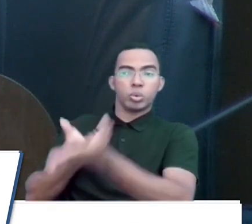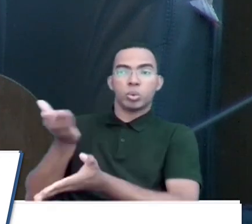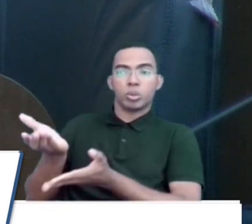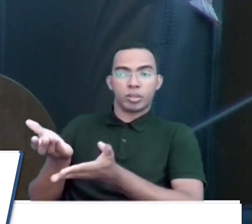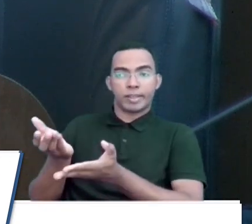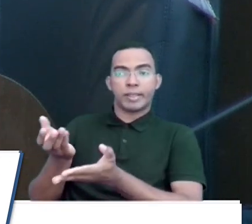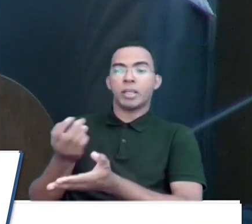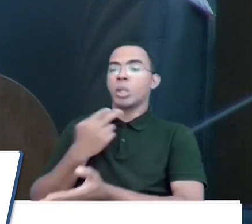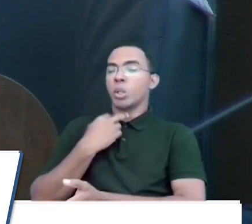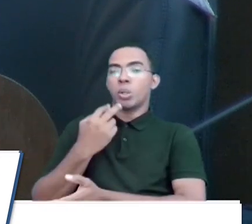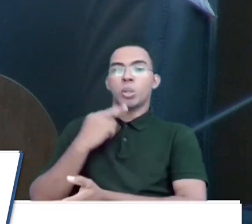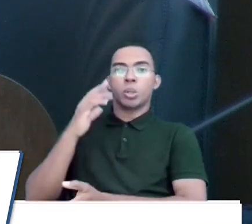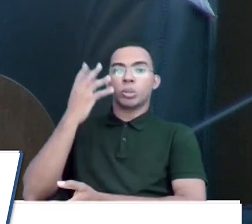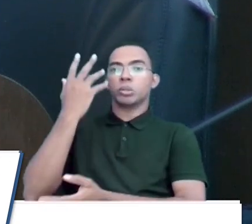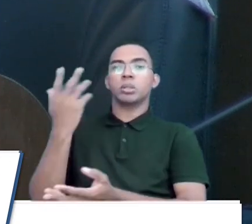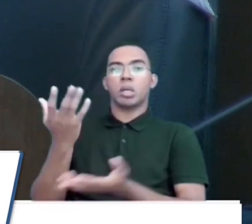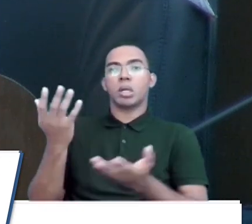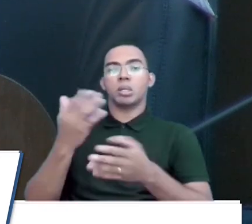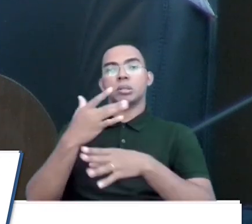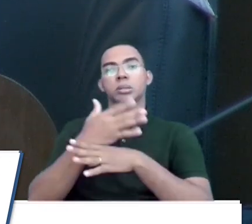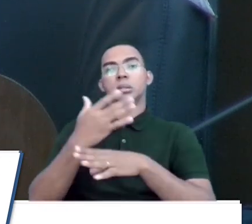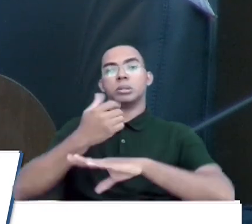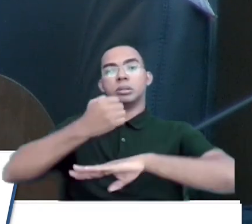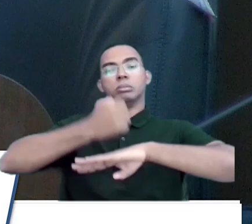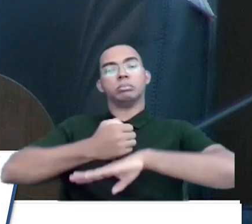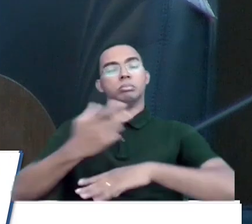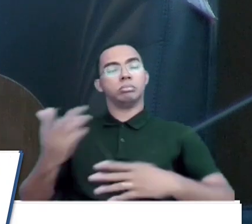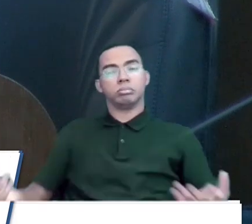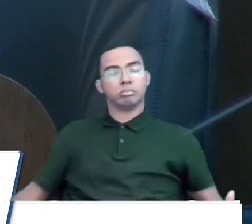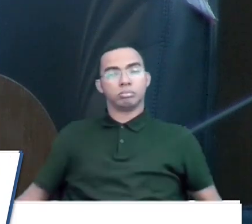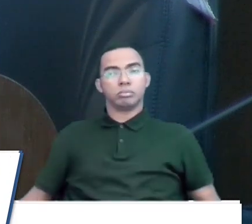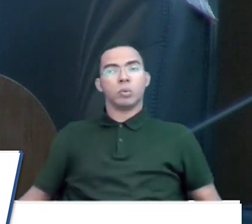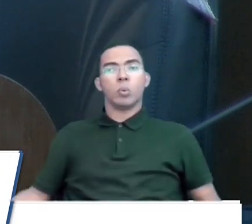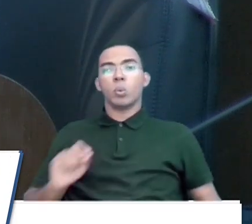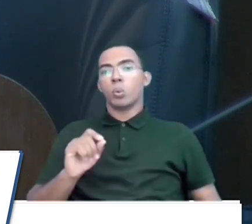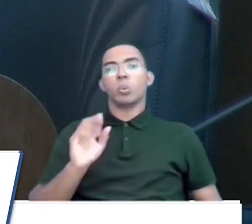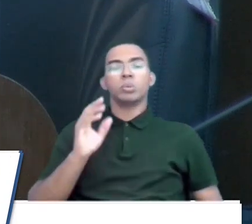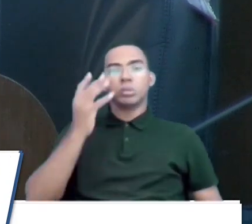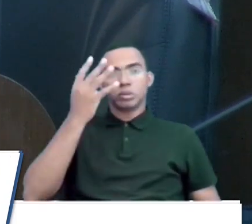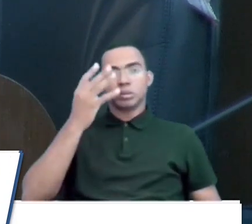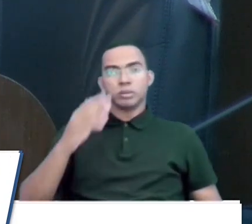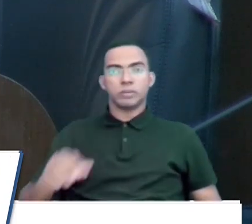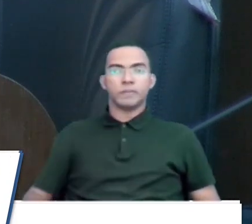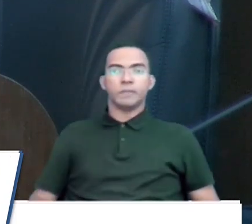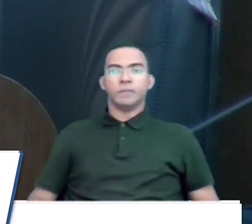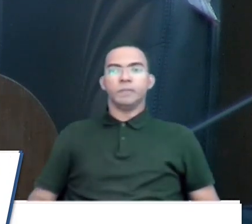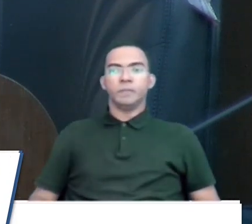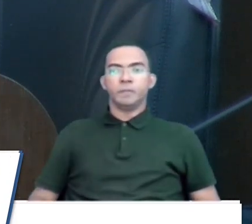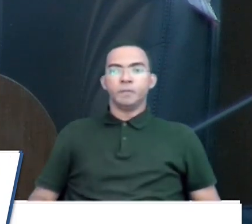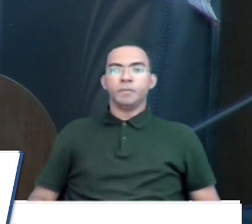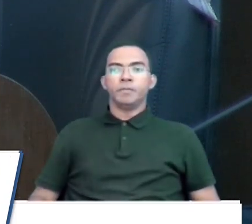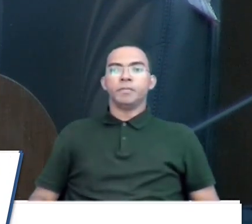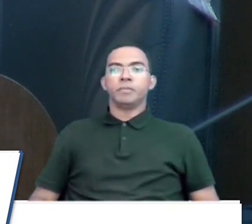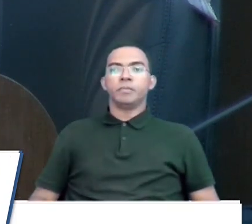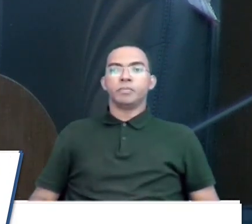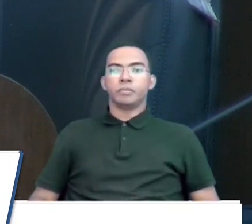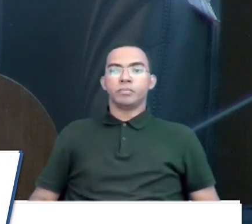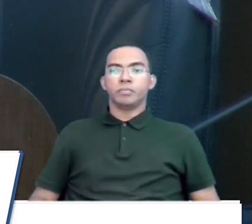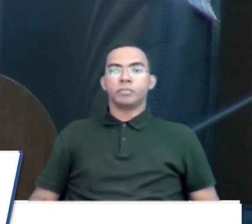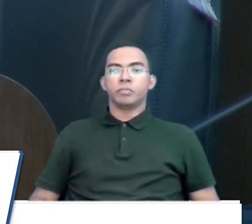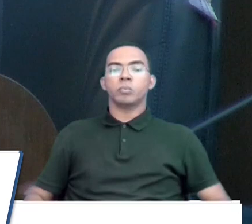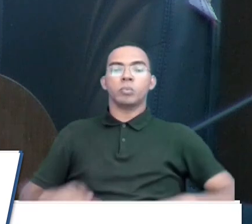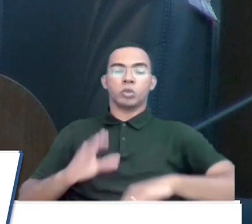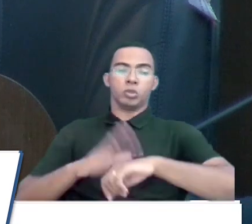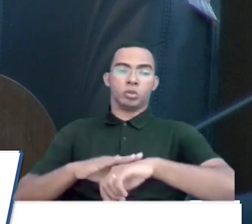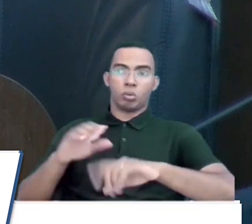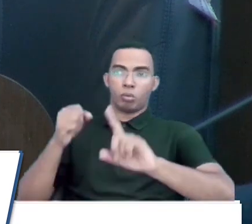acontecer? O que está acontecendo na nossa cidade? O que está acontecendo? Quando agrediram um senhor lá, deram um